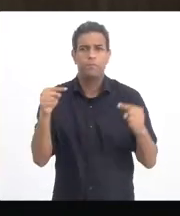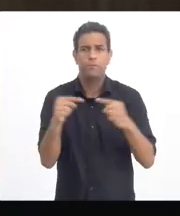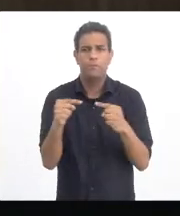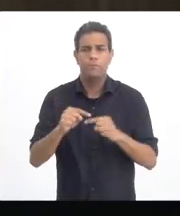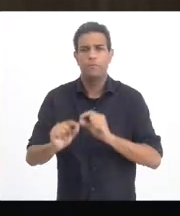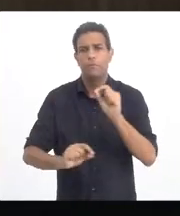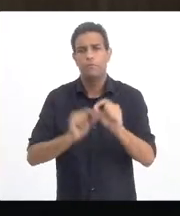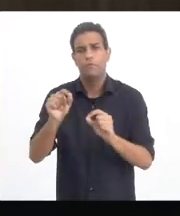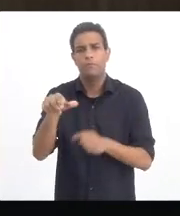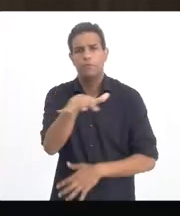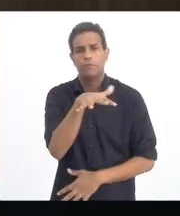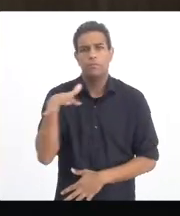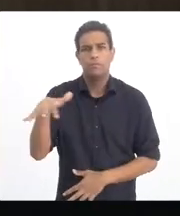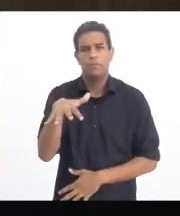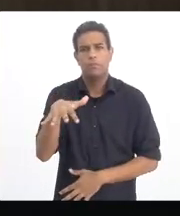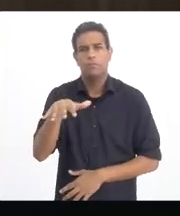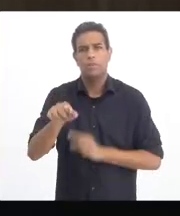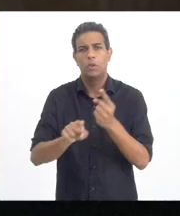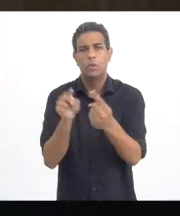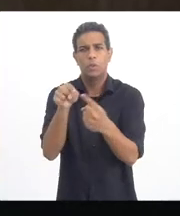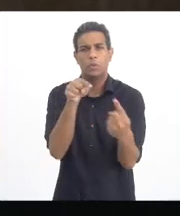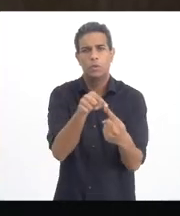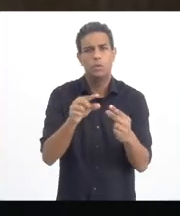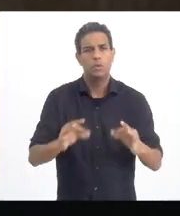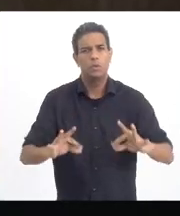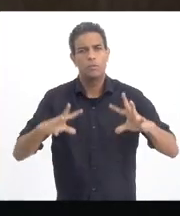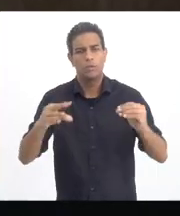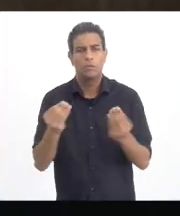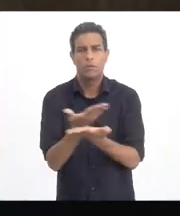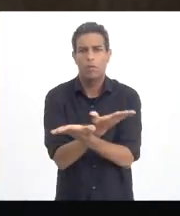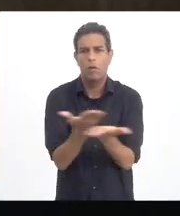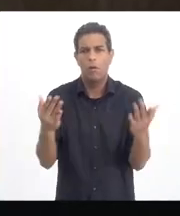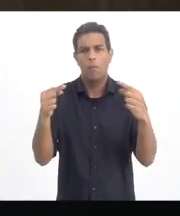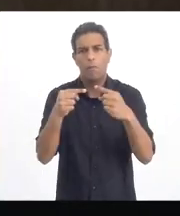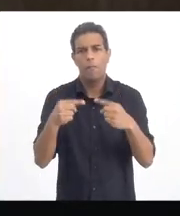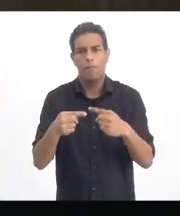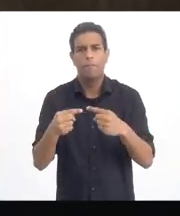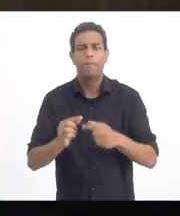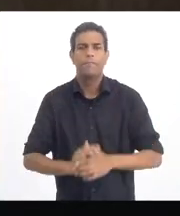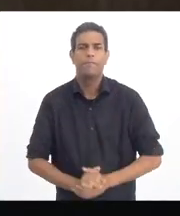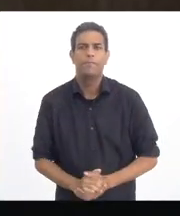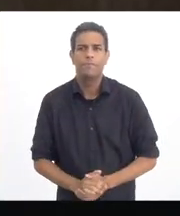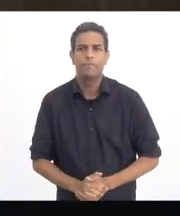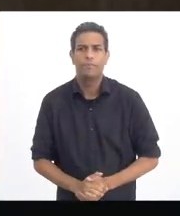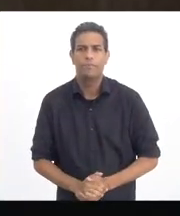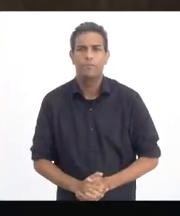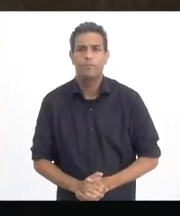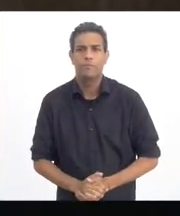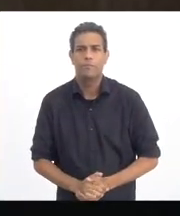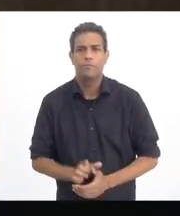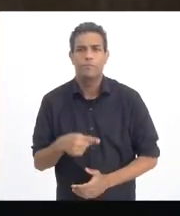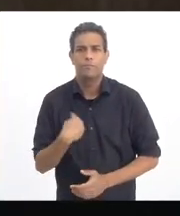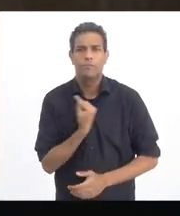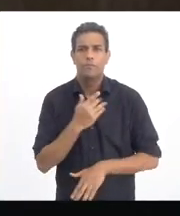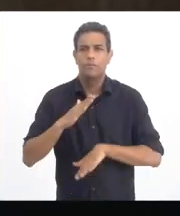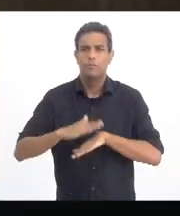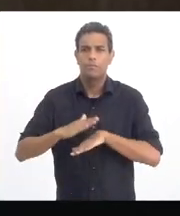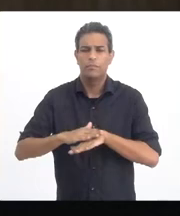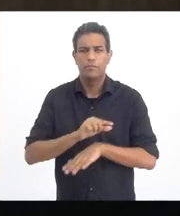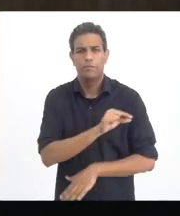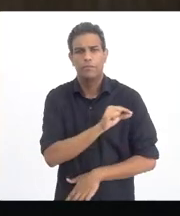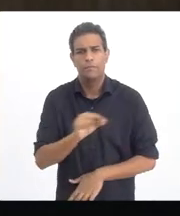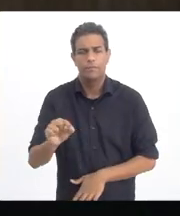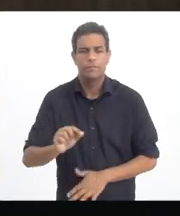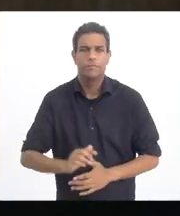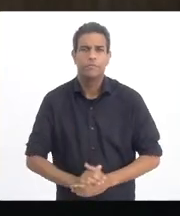do que eles sabem que o ente federado, todos os entes federados, gozam de autonomia tributária.